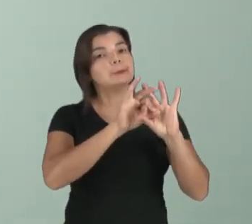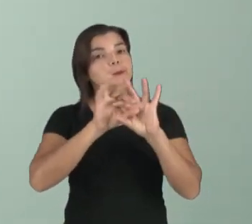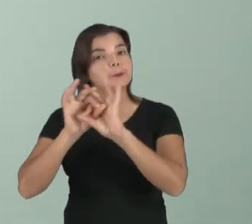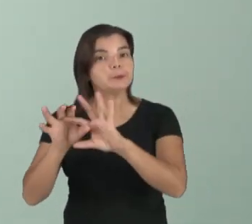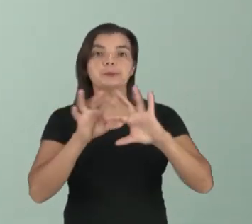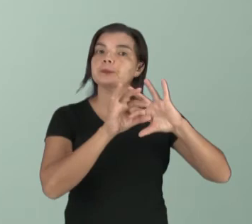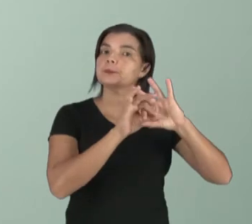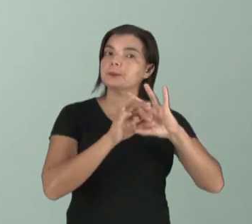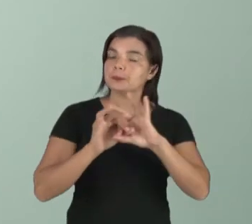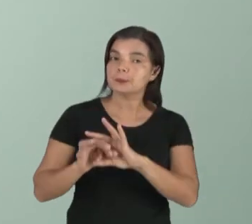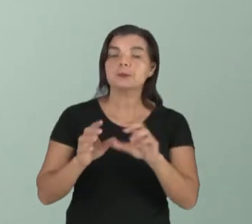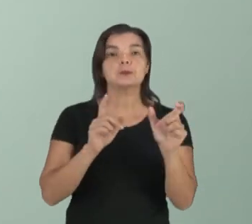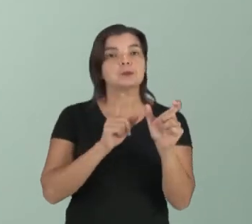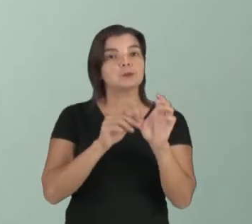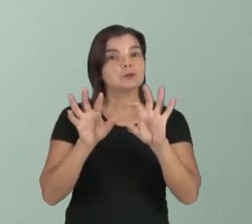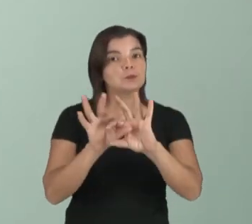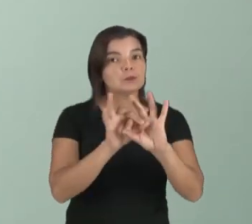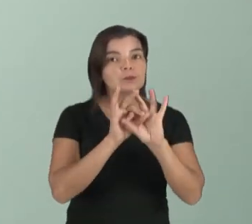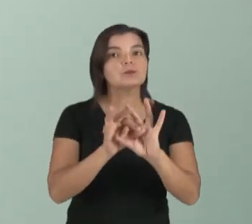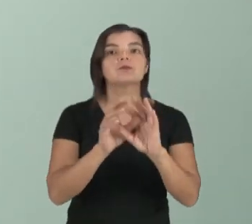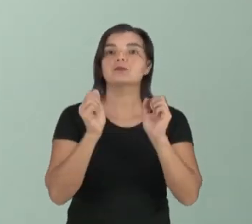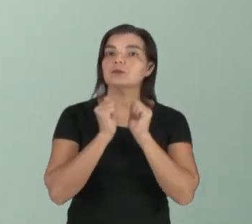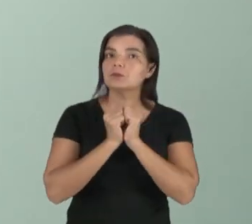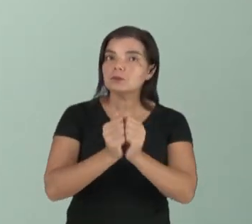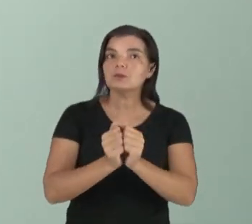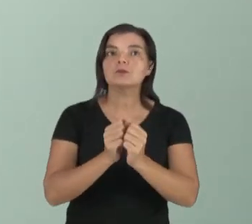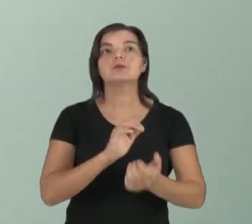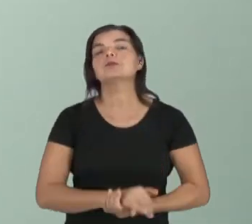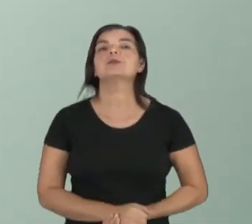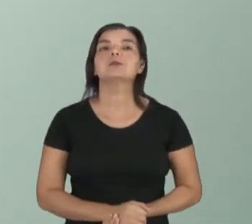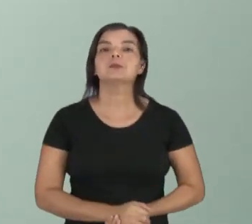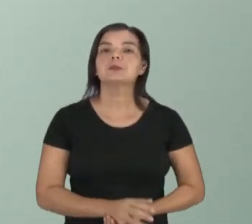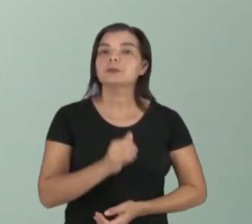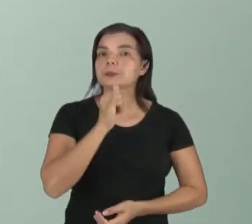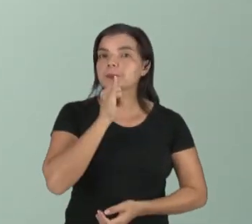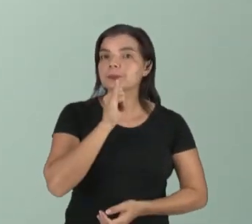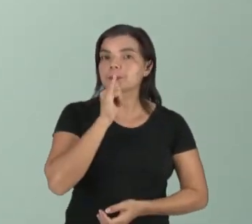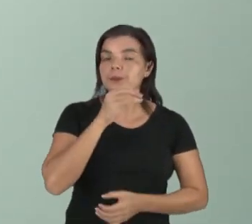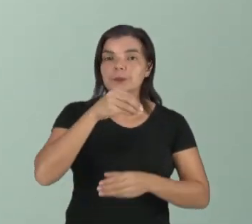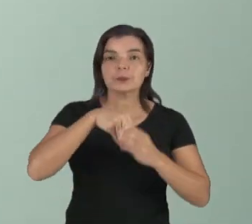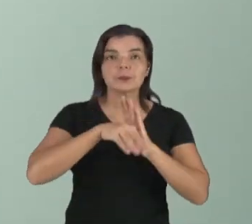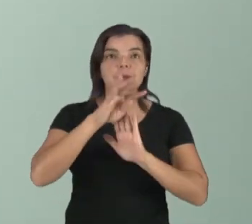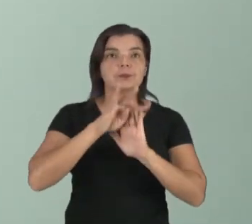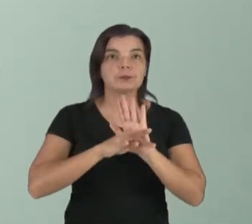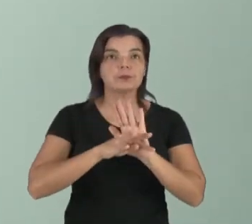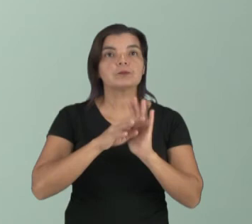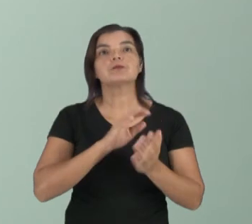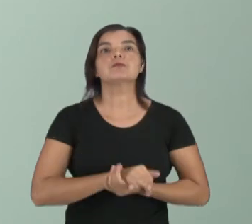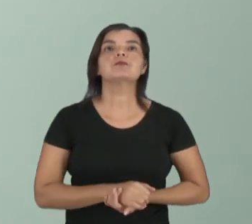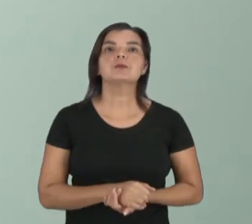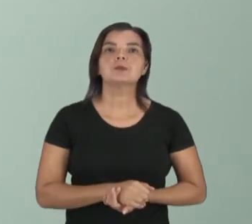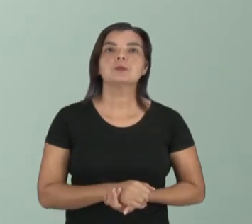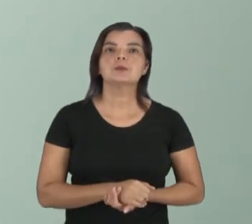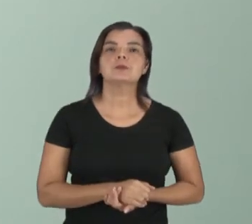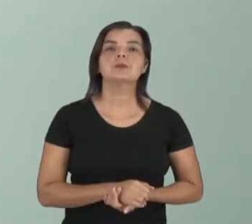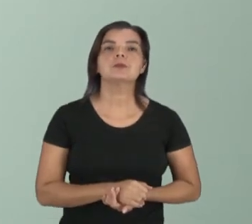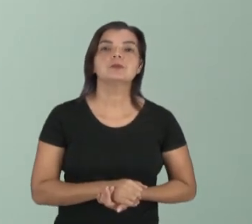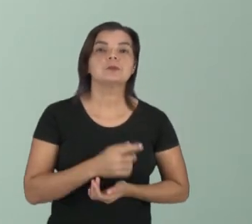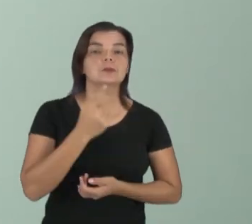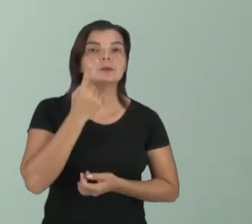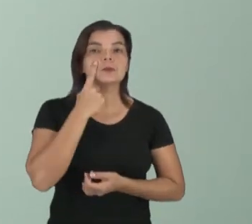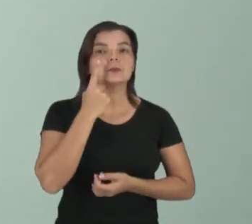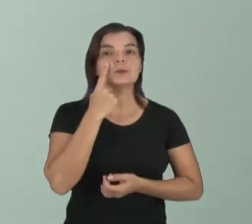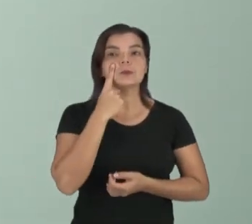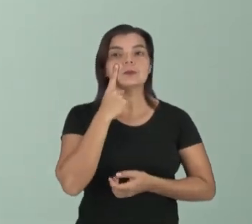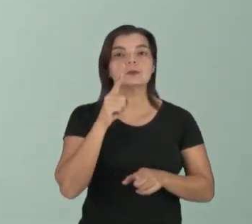são palavras que andam juntas, tá? Vamos ver um exemplo dentro do texto para vocês observarem